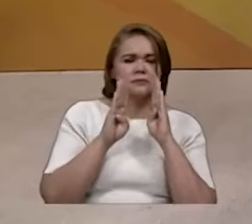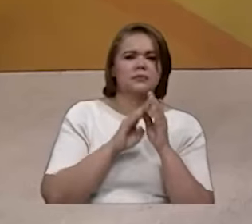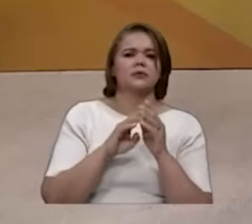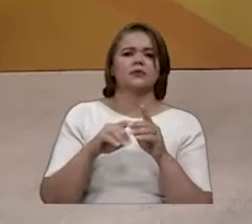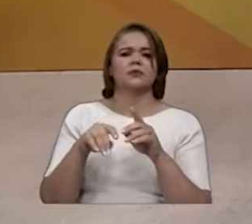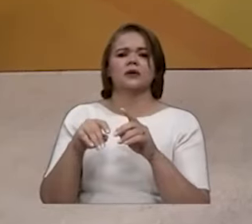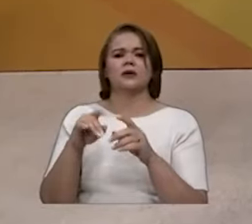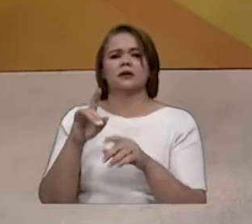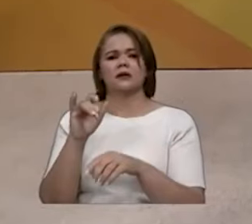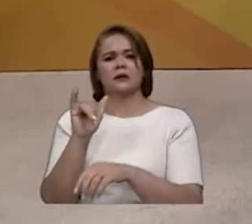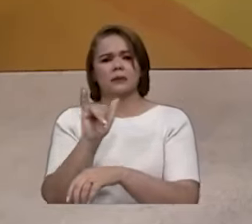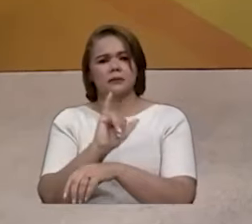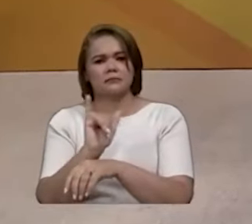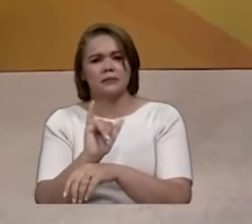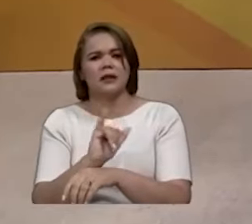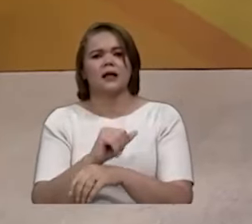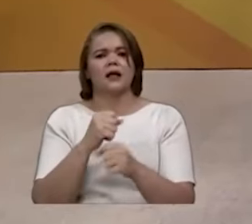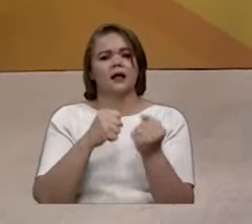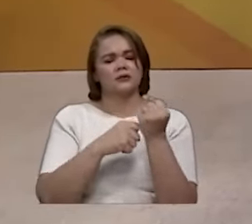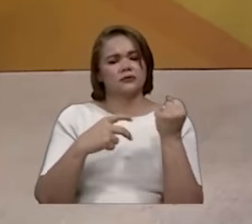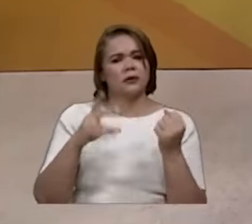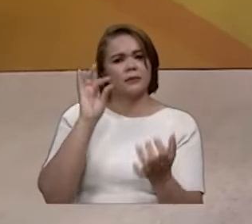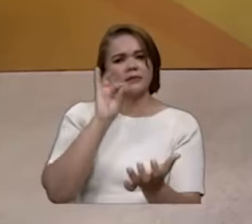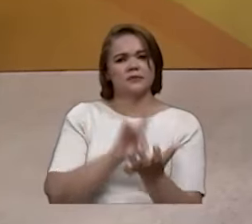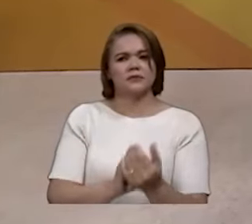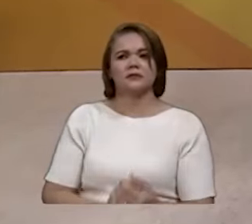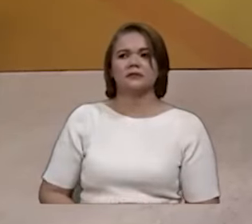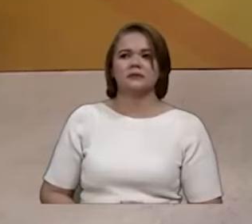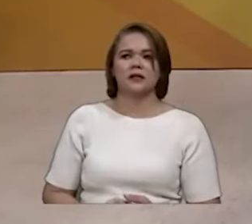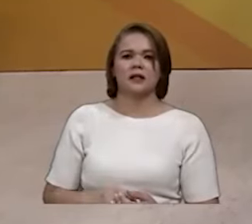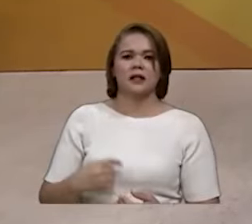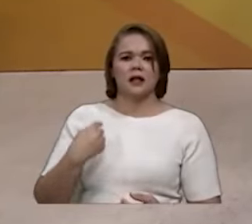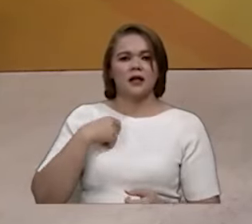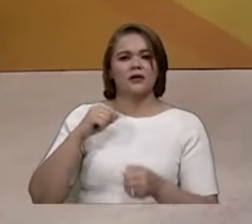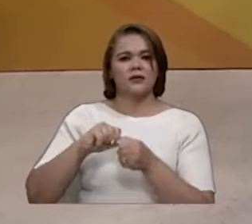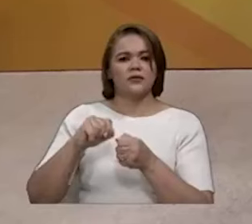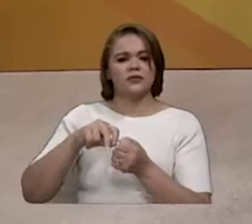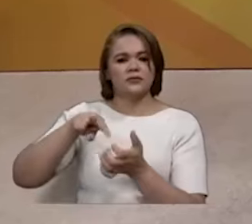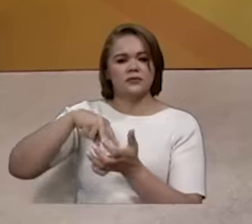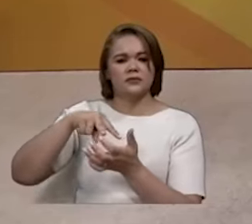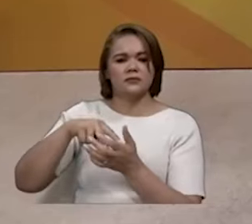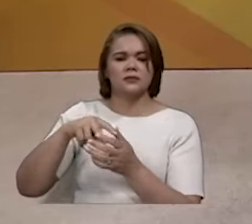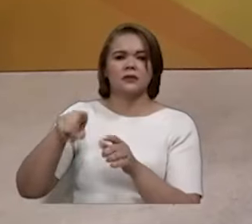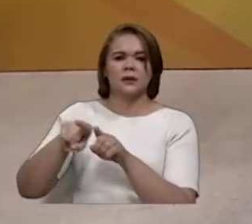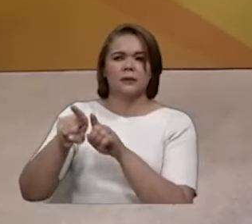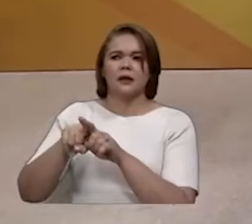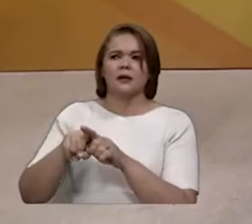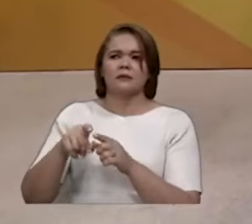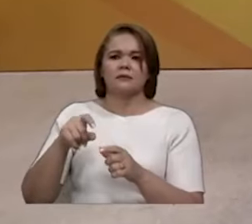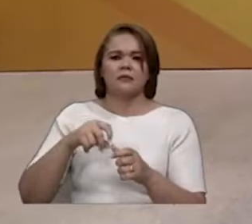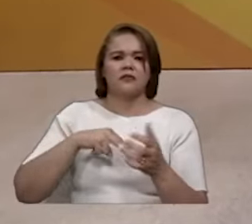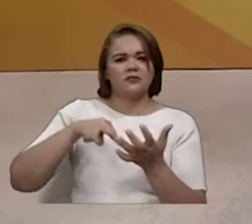YouTube, CajuCapOficial. Isso aí, eu fiz uma dancinha enquanto você falava, não sei se você percebeu, eu lembrei do Donald Trump.